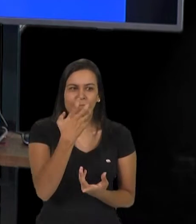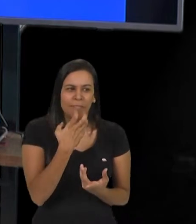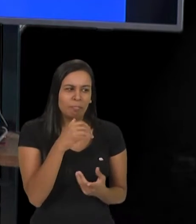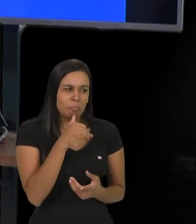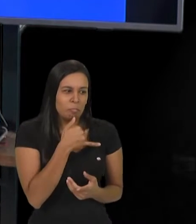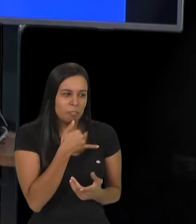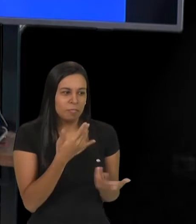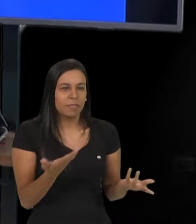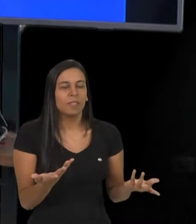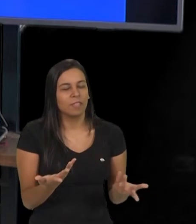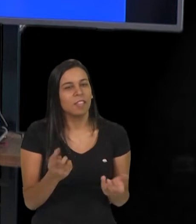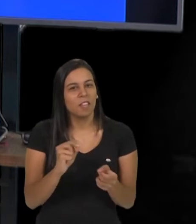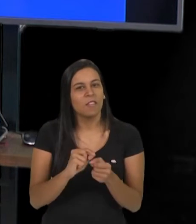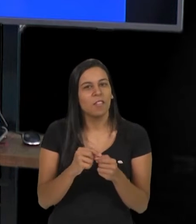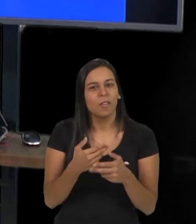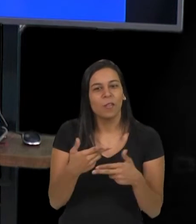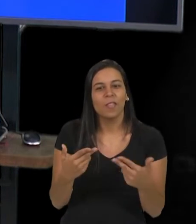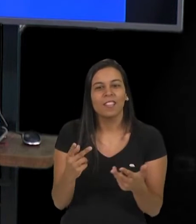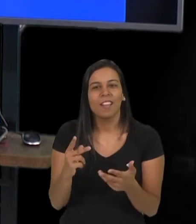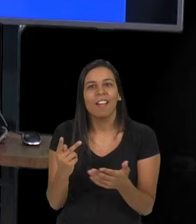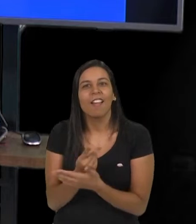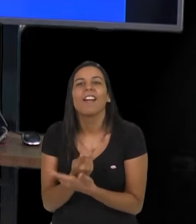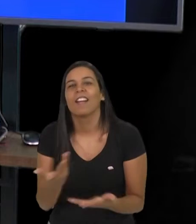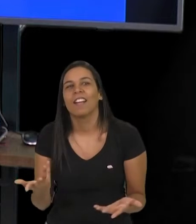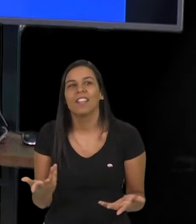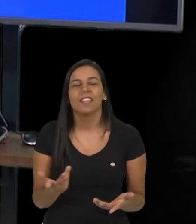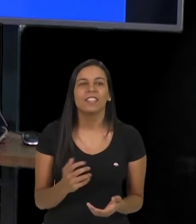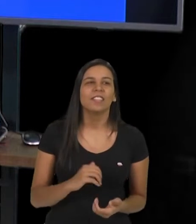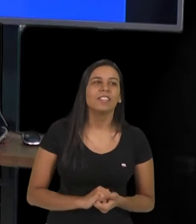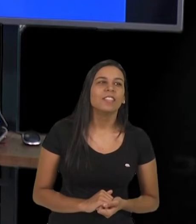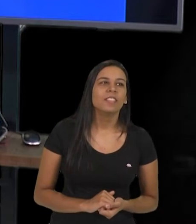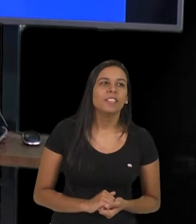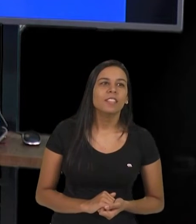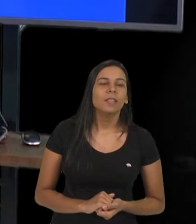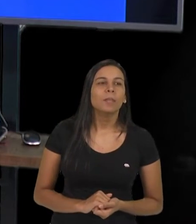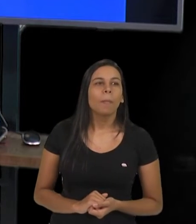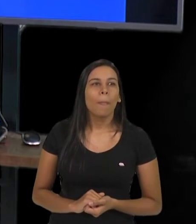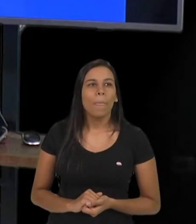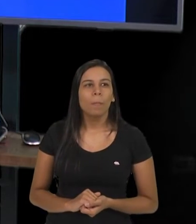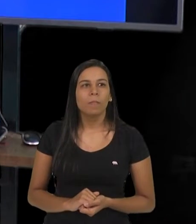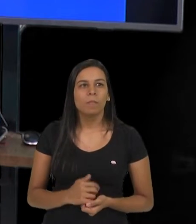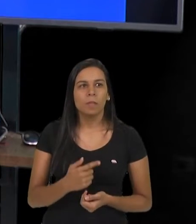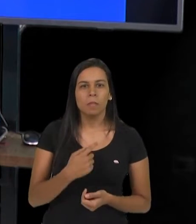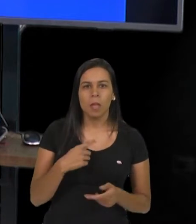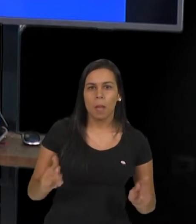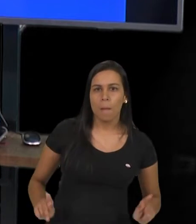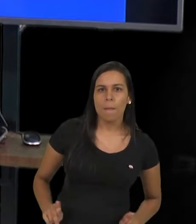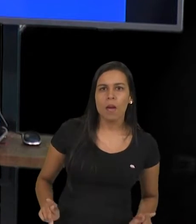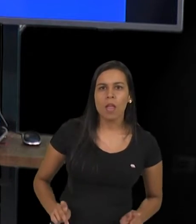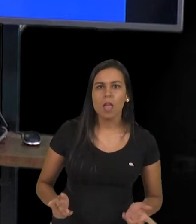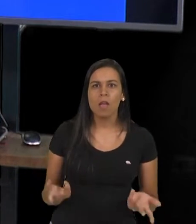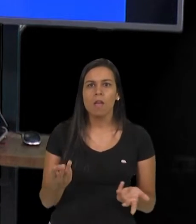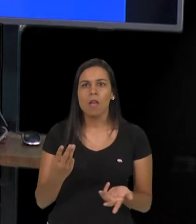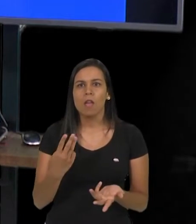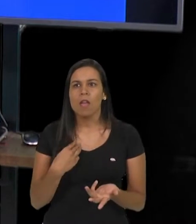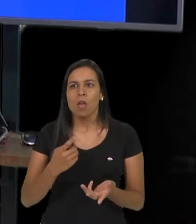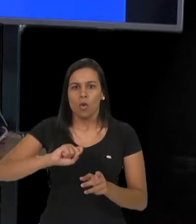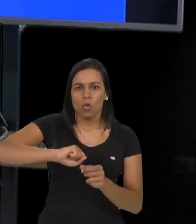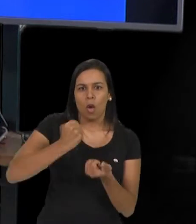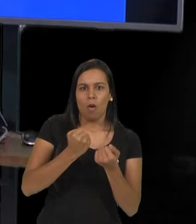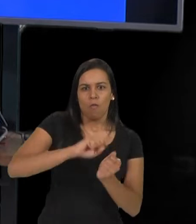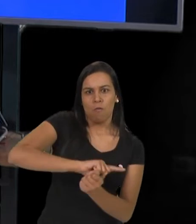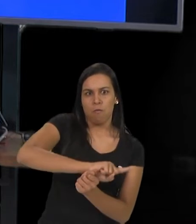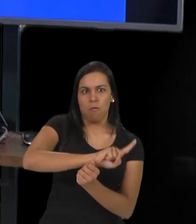alguma coisa. O que é que isso tem a ver com livro? O que é que isso tem a ver com reserva? Nada, né? Minha prima foi por excesso de velocidade